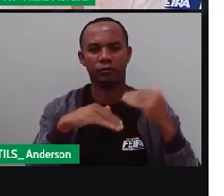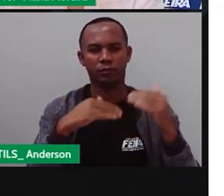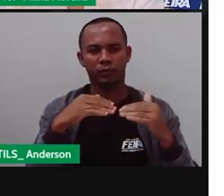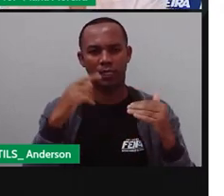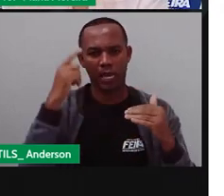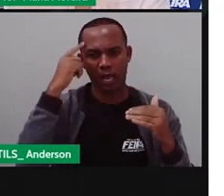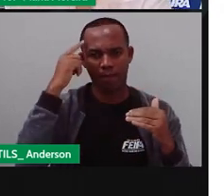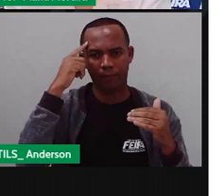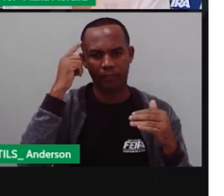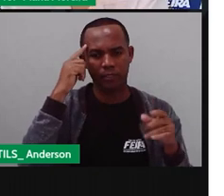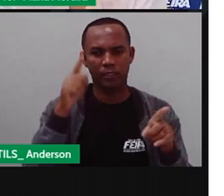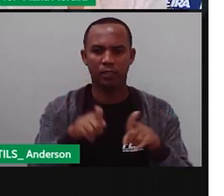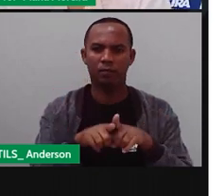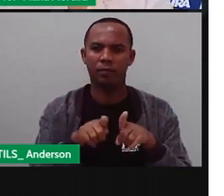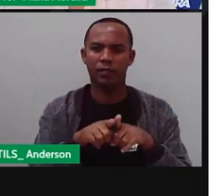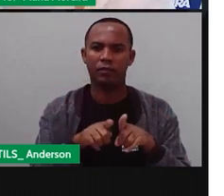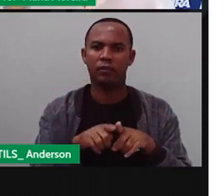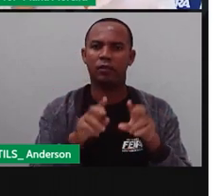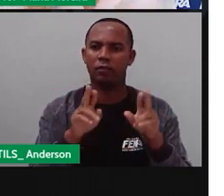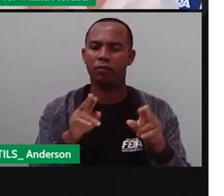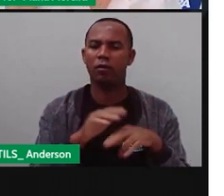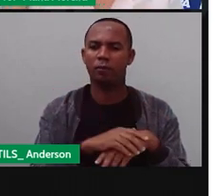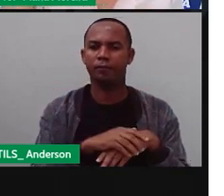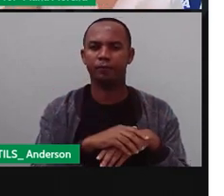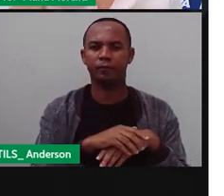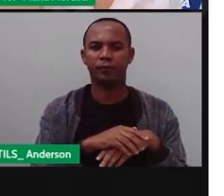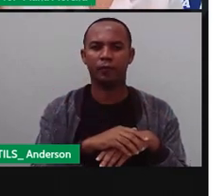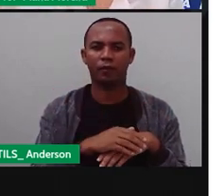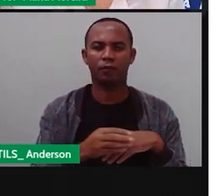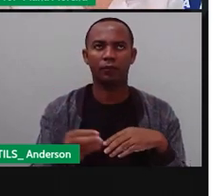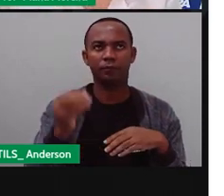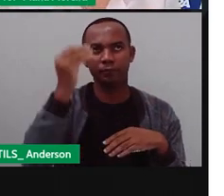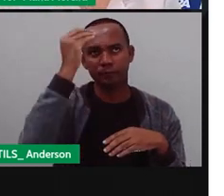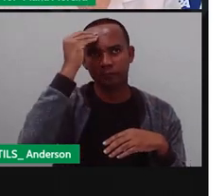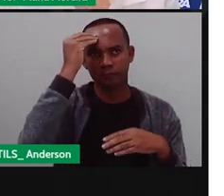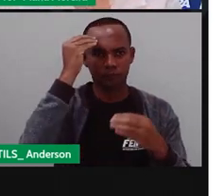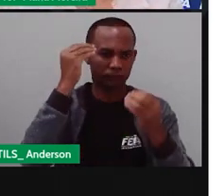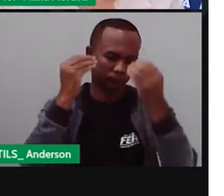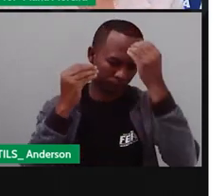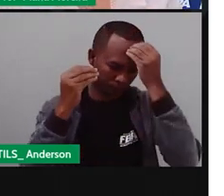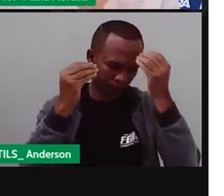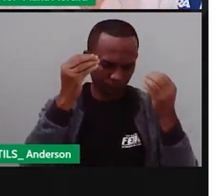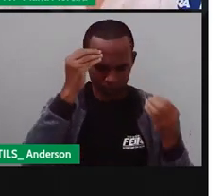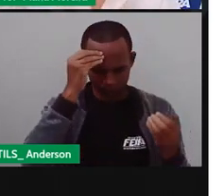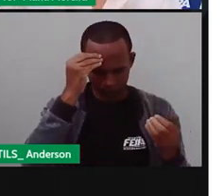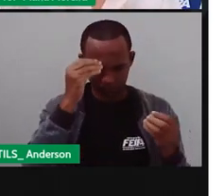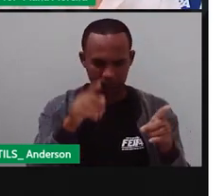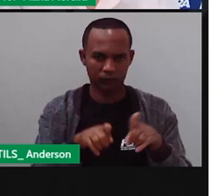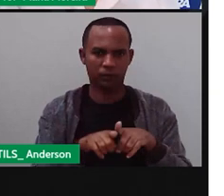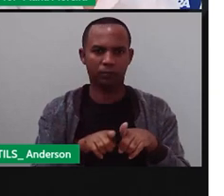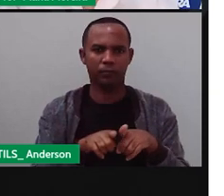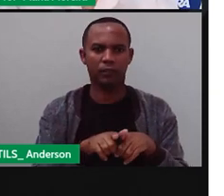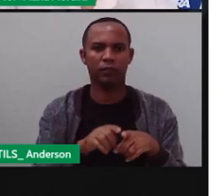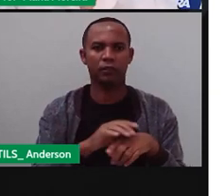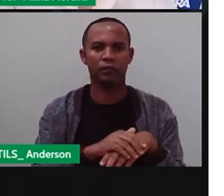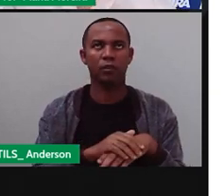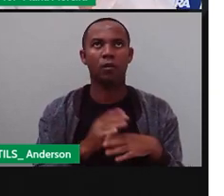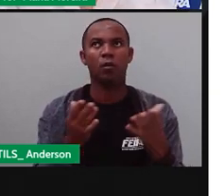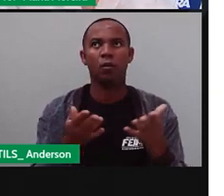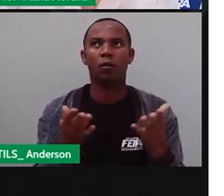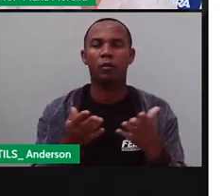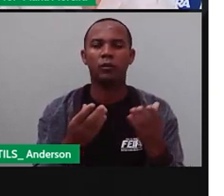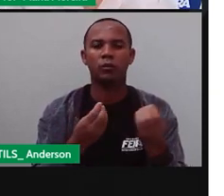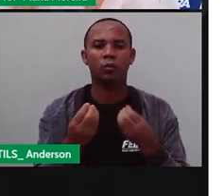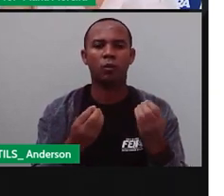cabecinha funciona da mesma maneira. A gente vai pegando os arquivos, ó, aprendendo. Olha, eu aprendi hoje, né, sobre